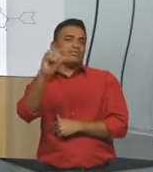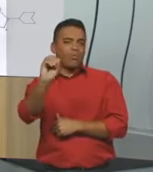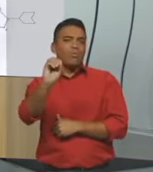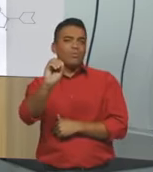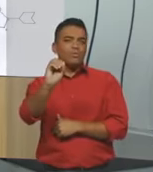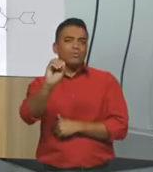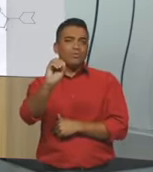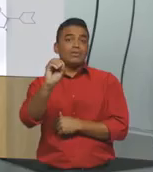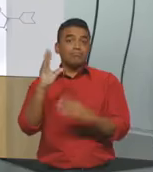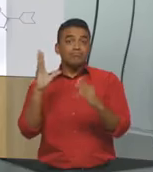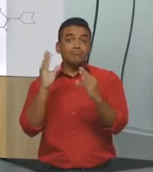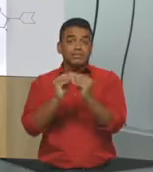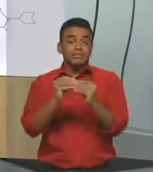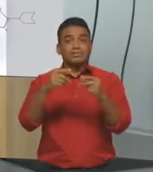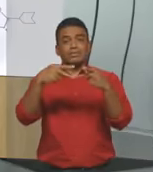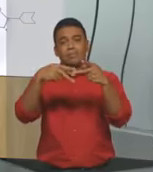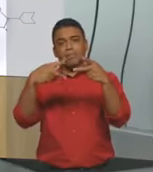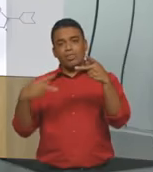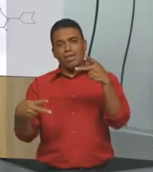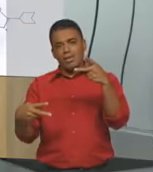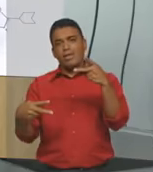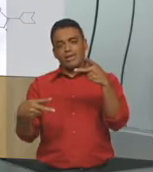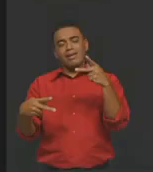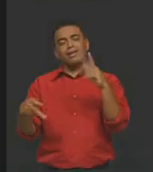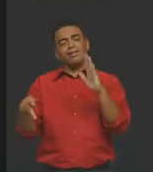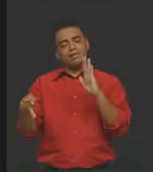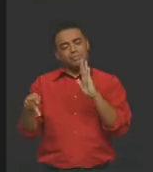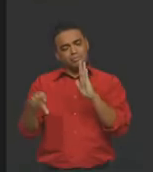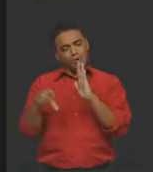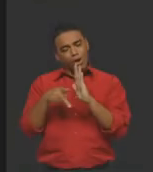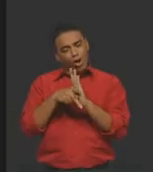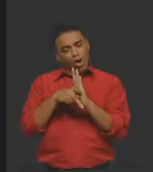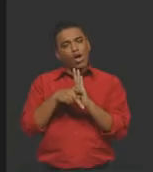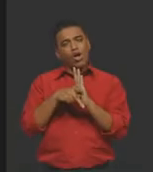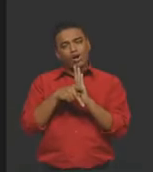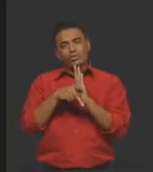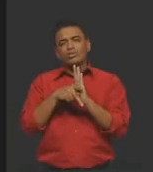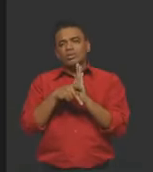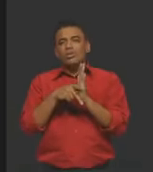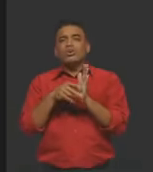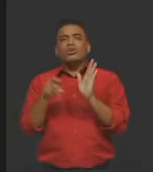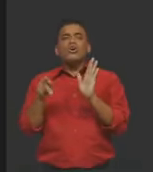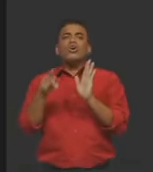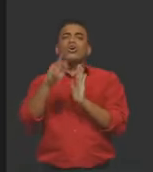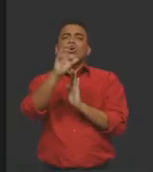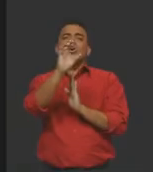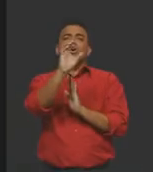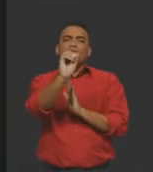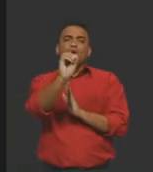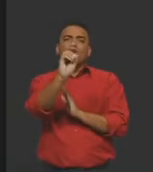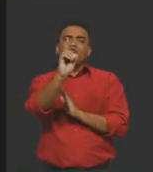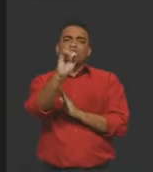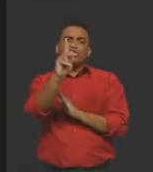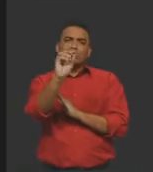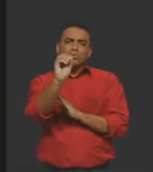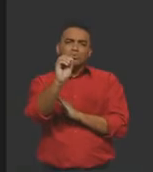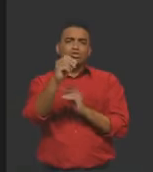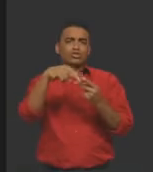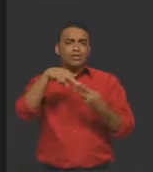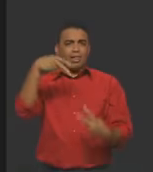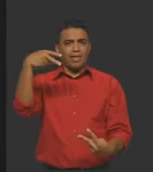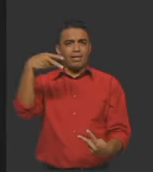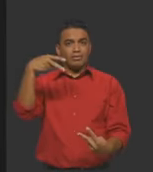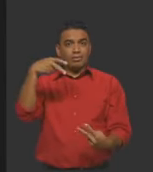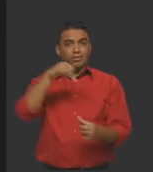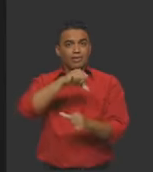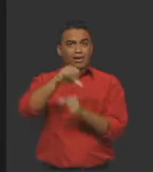proteínas, ela encontra-se no que nós chamamos de código genético, que vai relacionar os genes nesses fragmentos de DNA